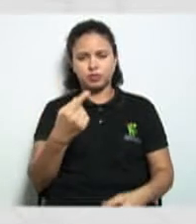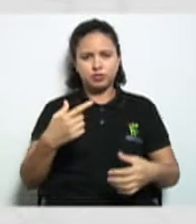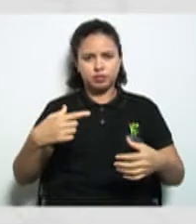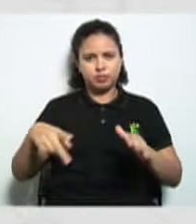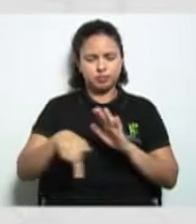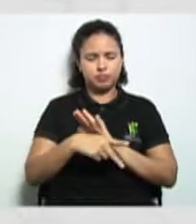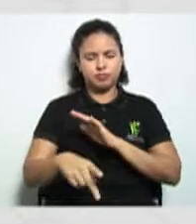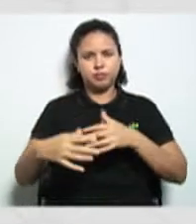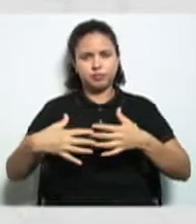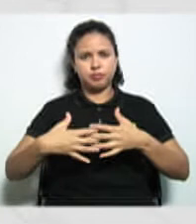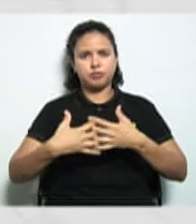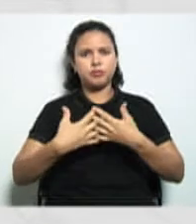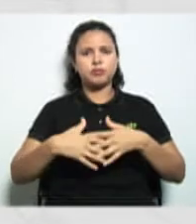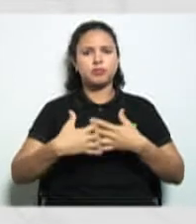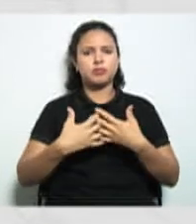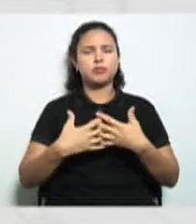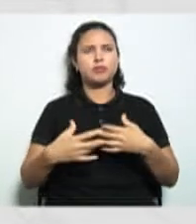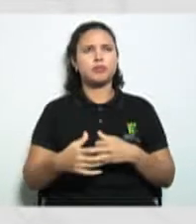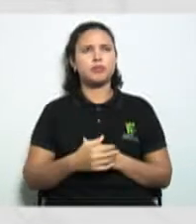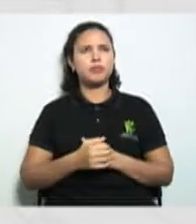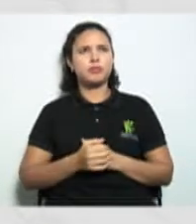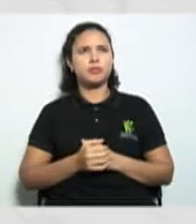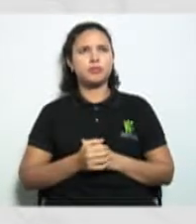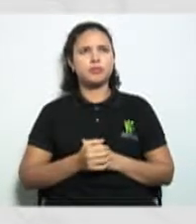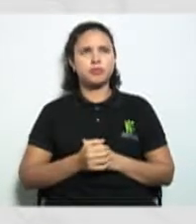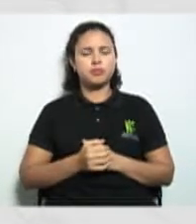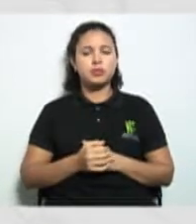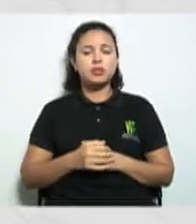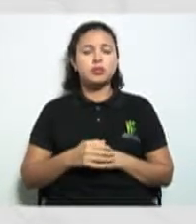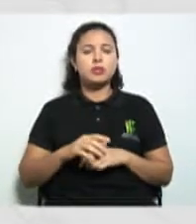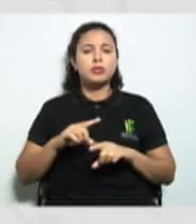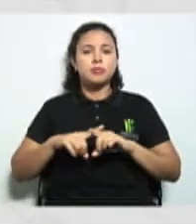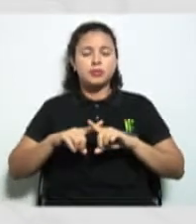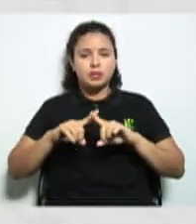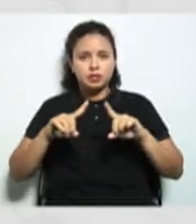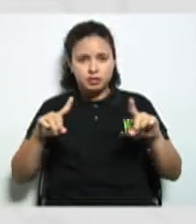esse acompanhamento. Mas então o estágio